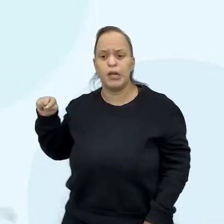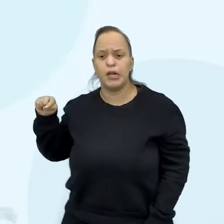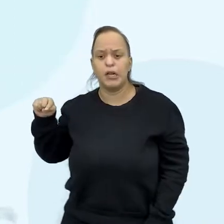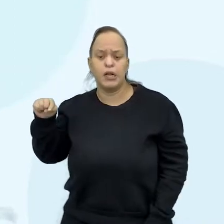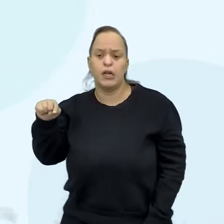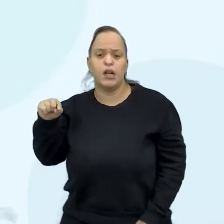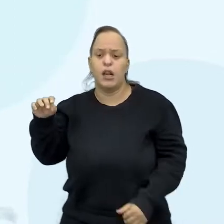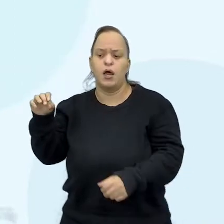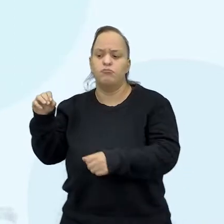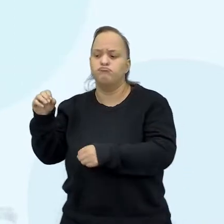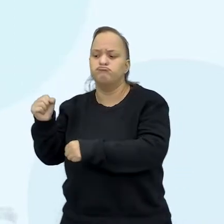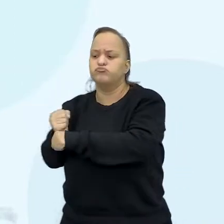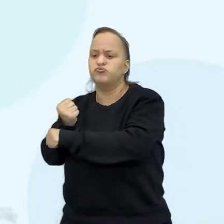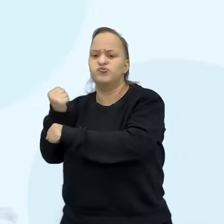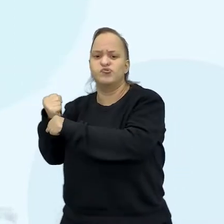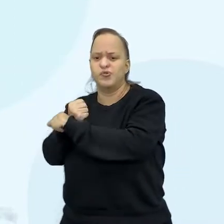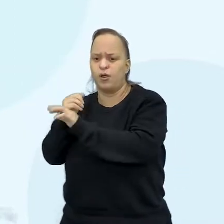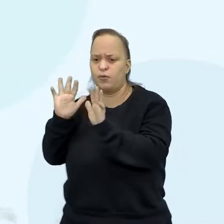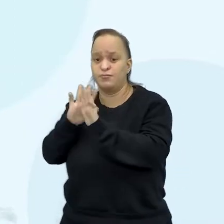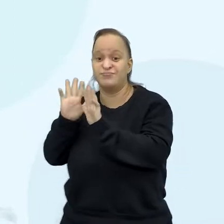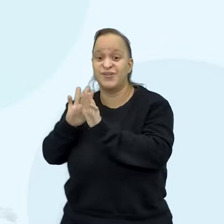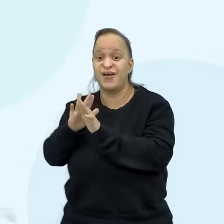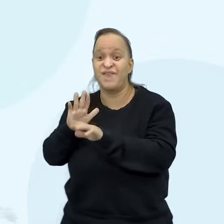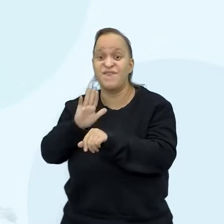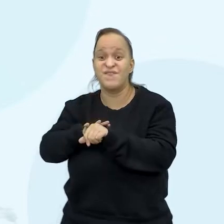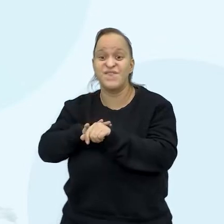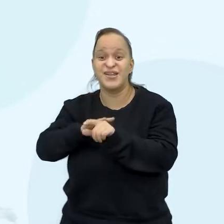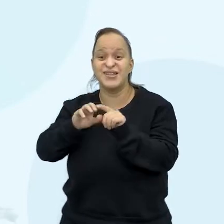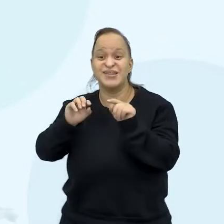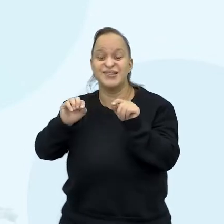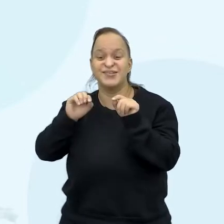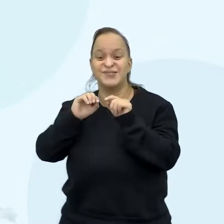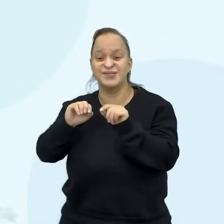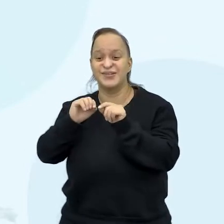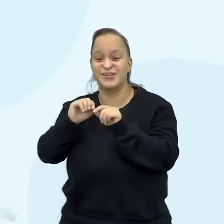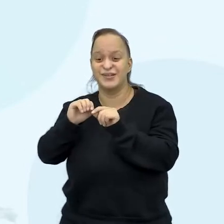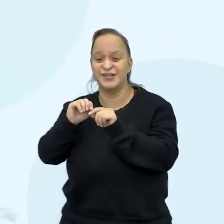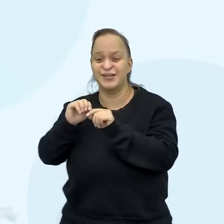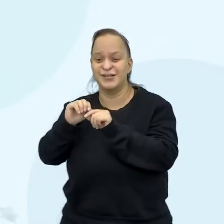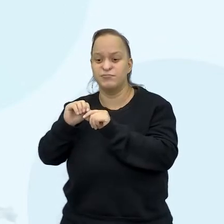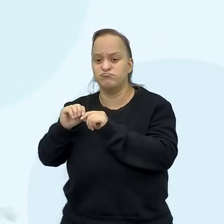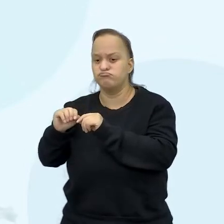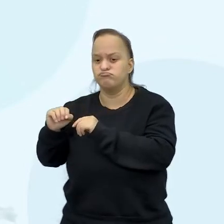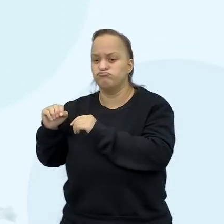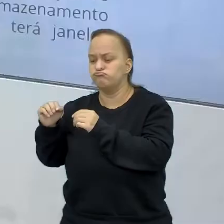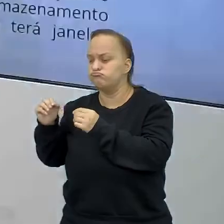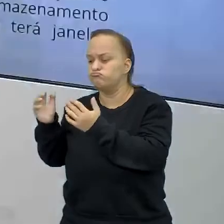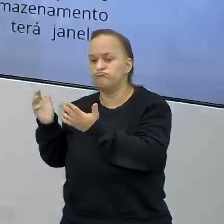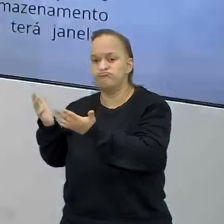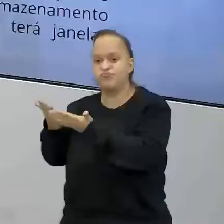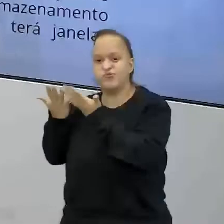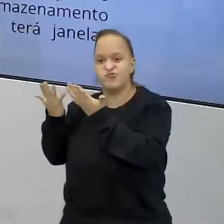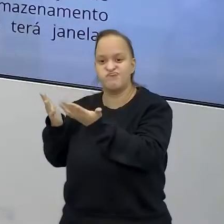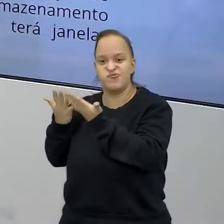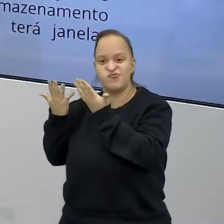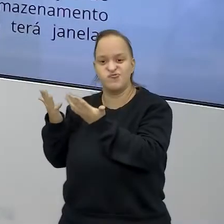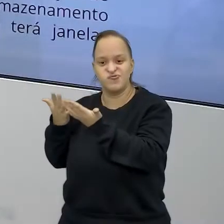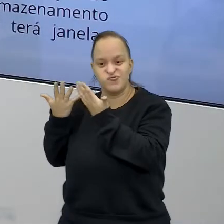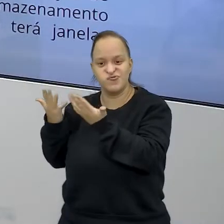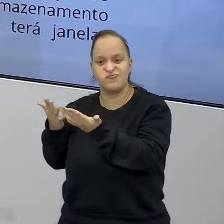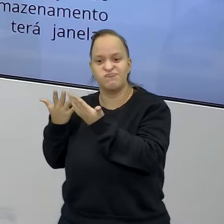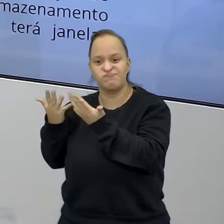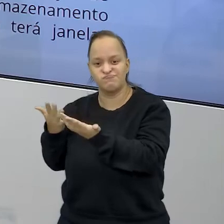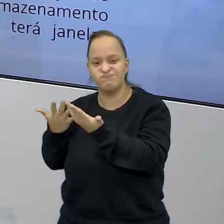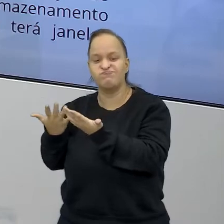para o jardim. Eu vou fazer uma horta. Então, eu estou pensando também na minha alimentação, tá? Então